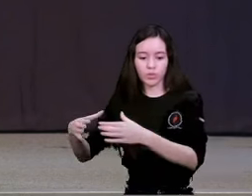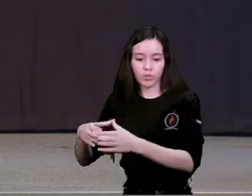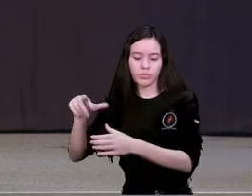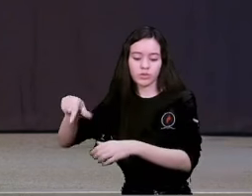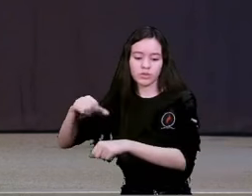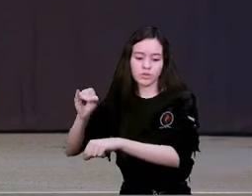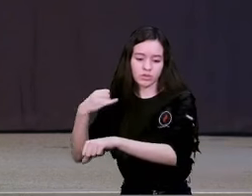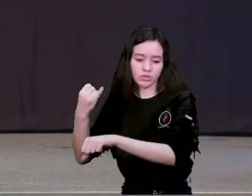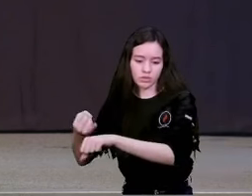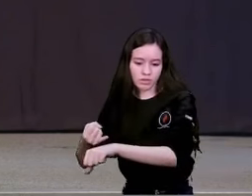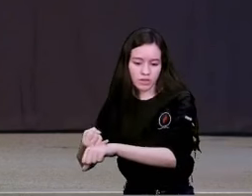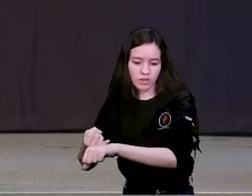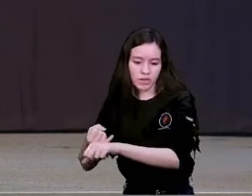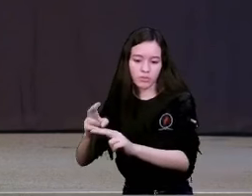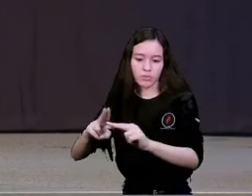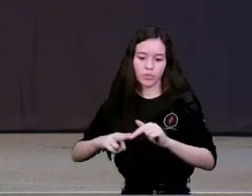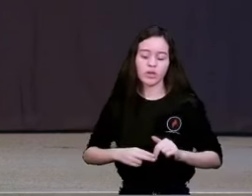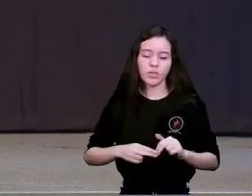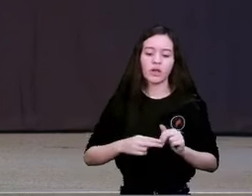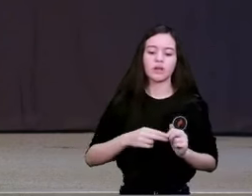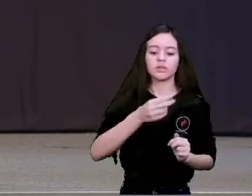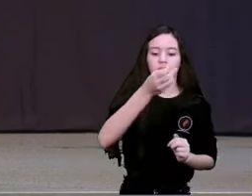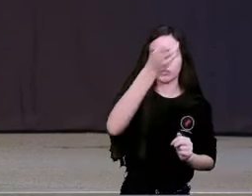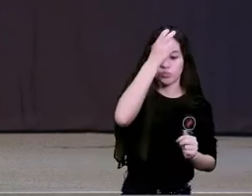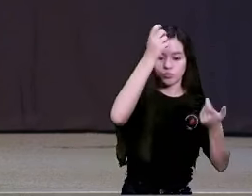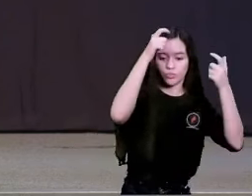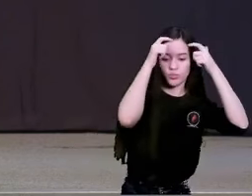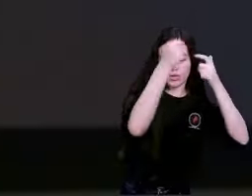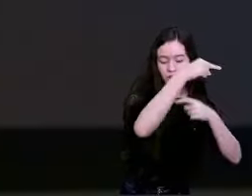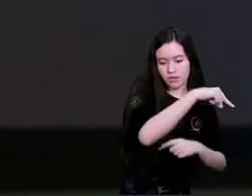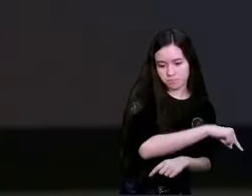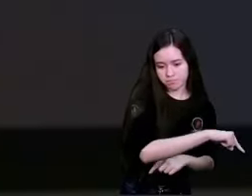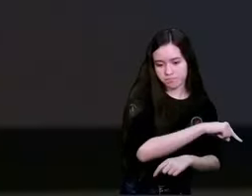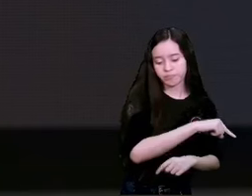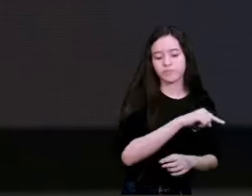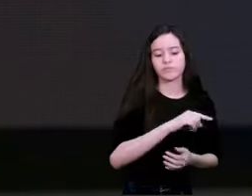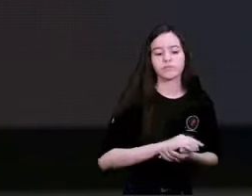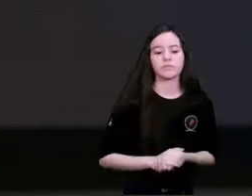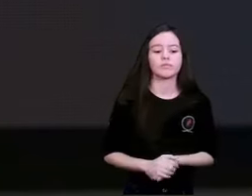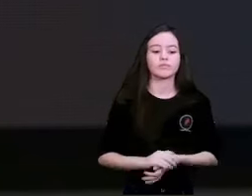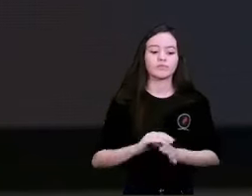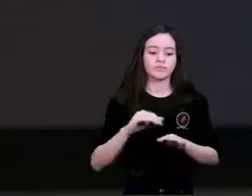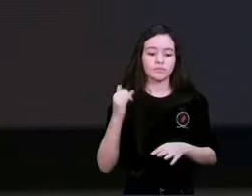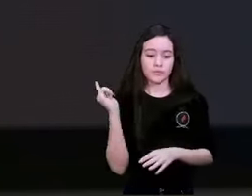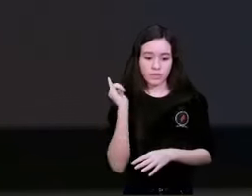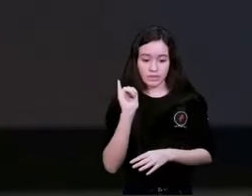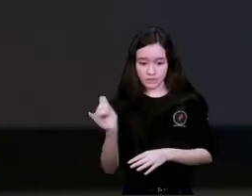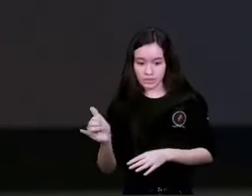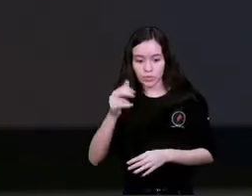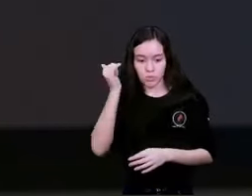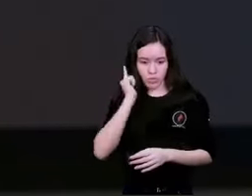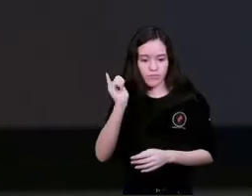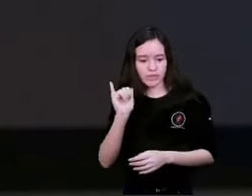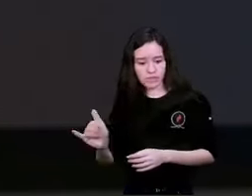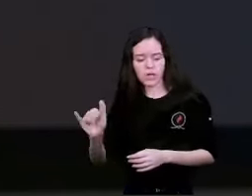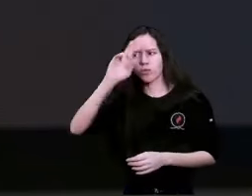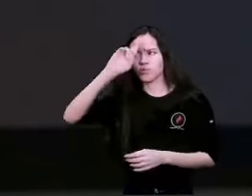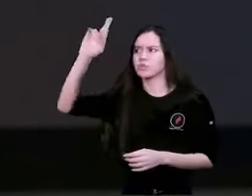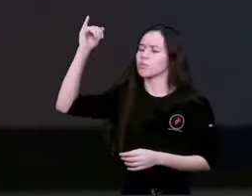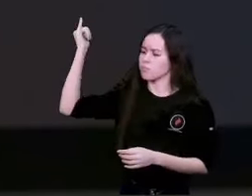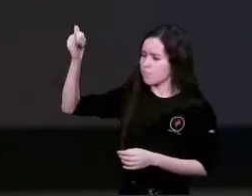em Jerusalém por causa de Sisaque. E disse-lhes, assim diz o